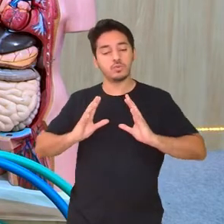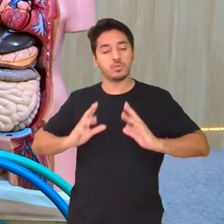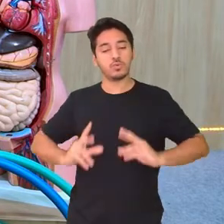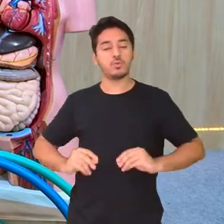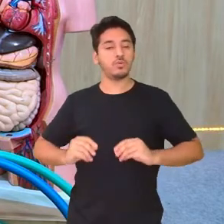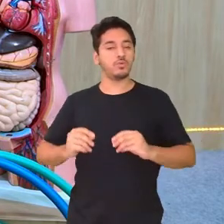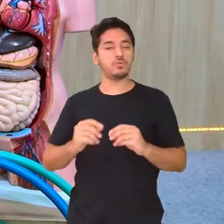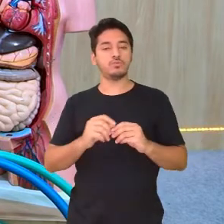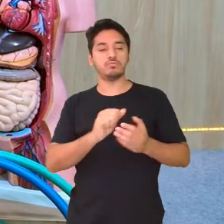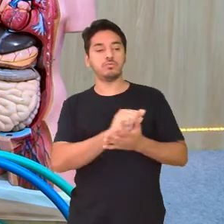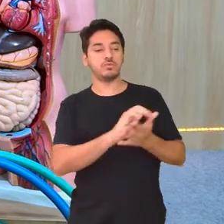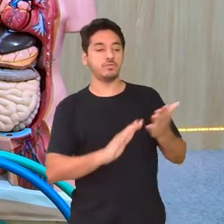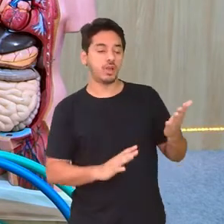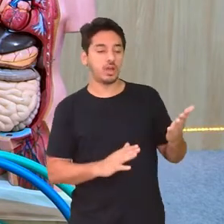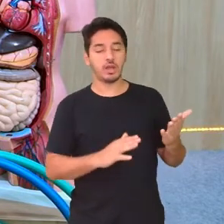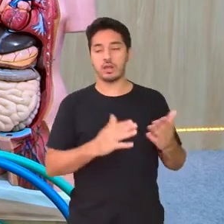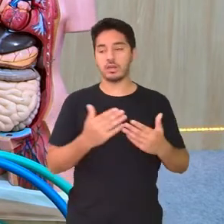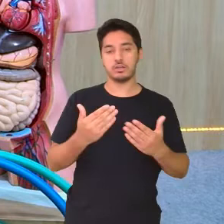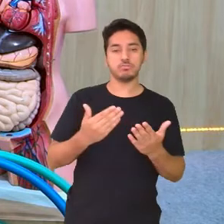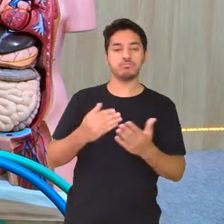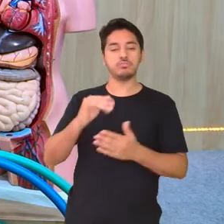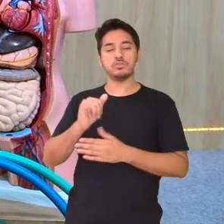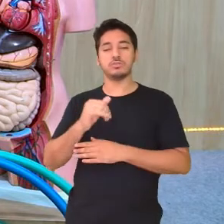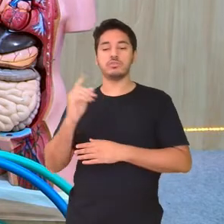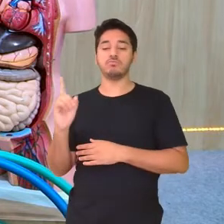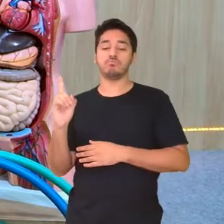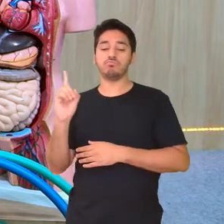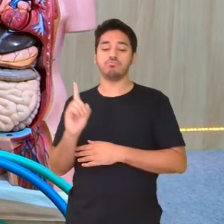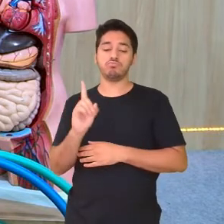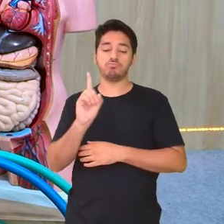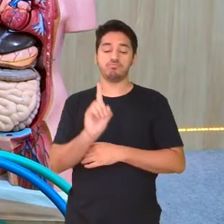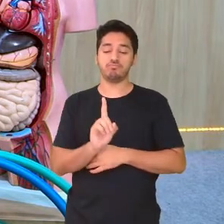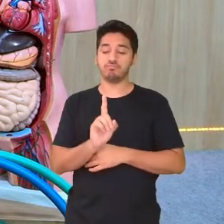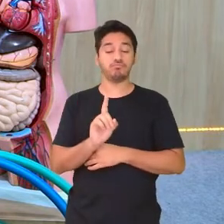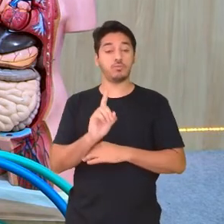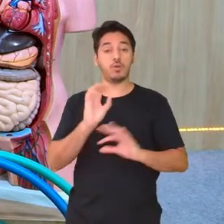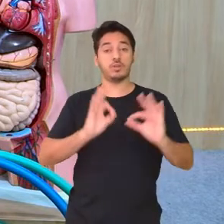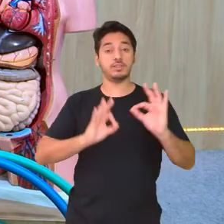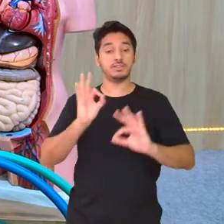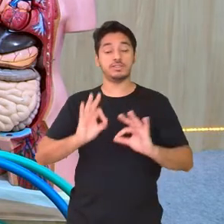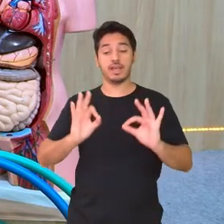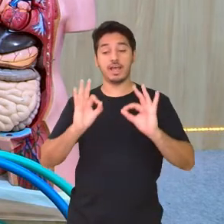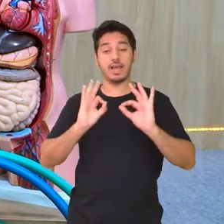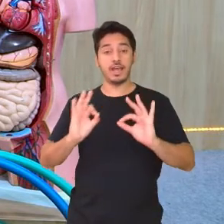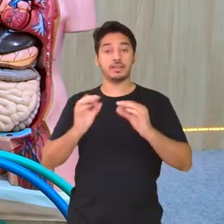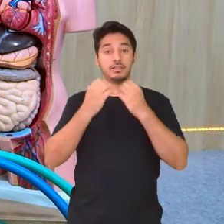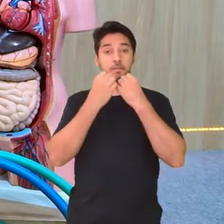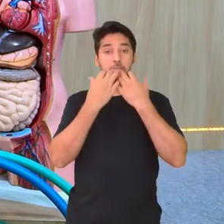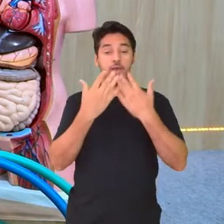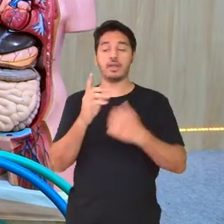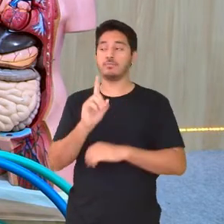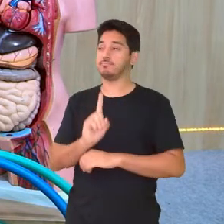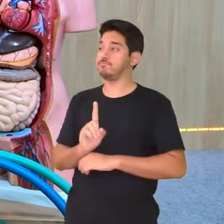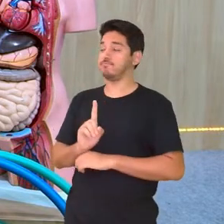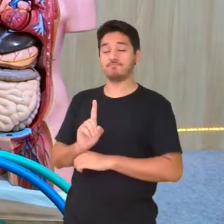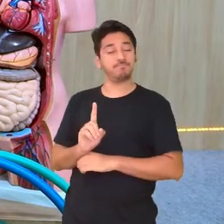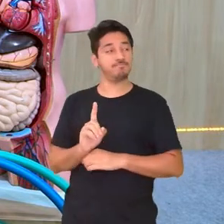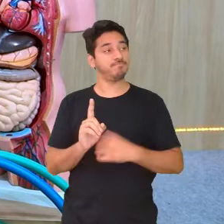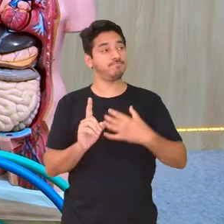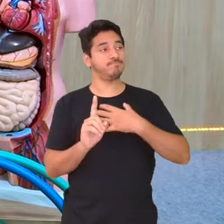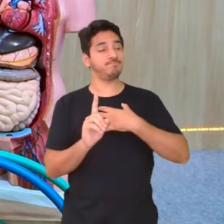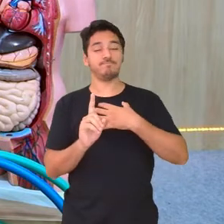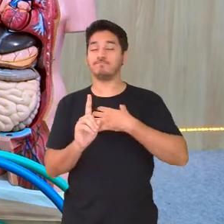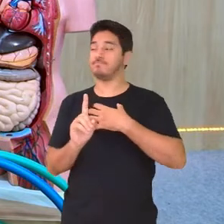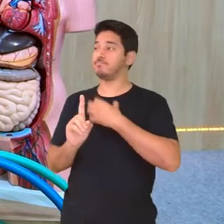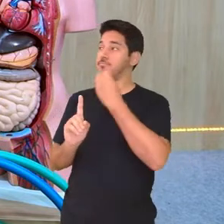toda a atividade diária. Se ele chegou com esse emocional organizado, se ele está bem, se ele está se sentindo acolhido, se ele